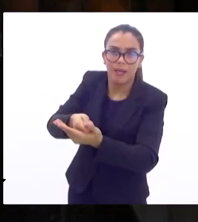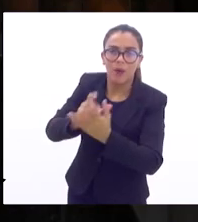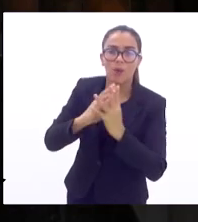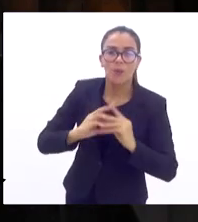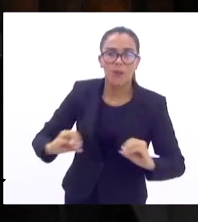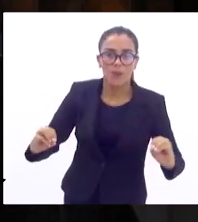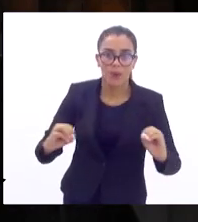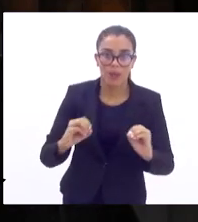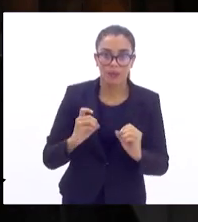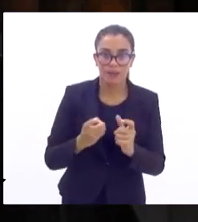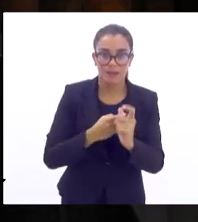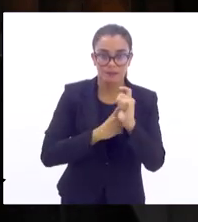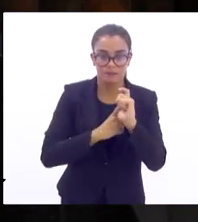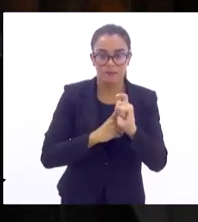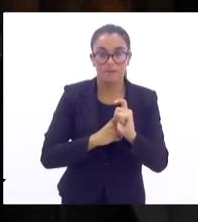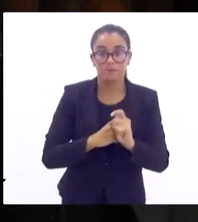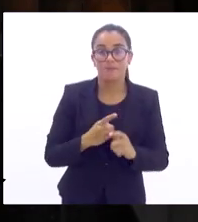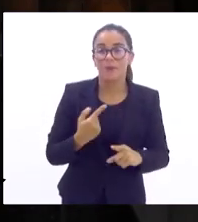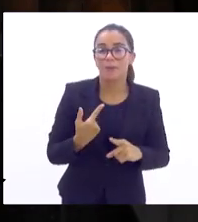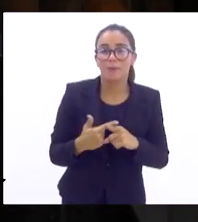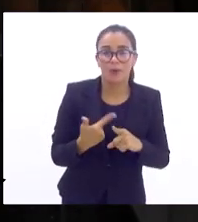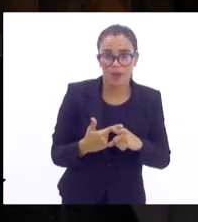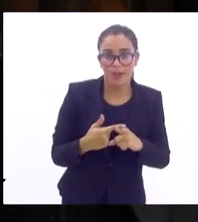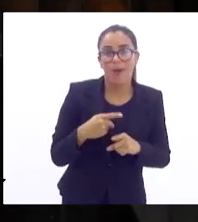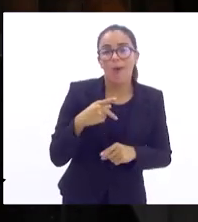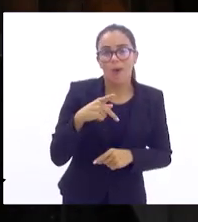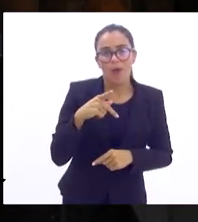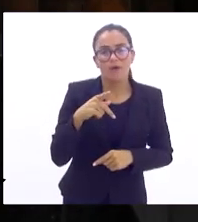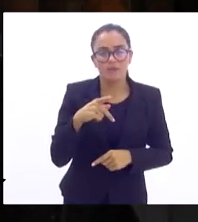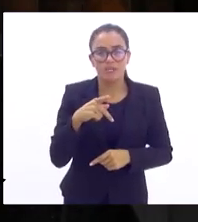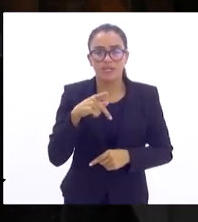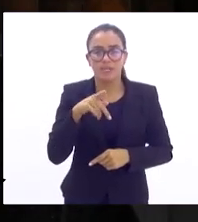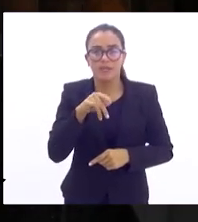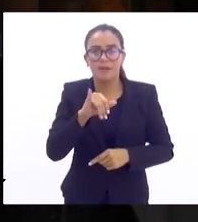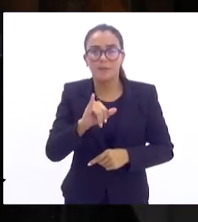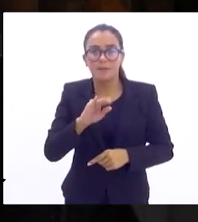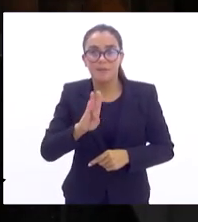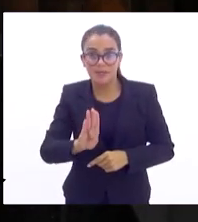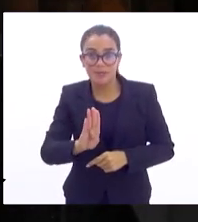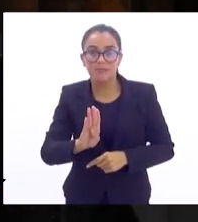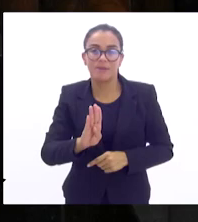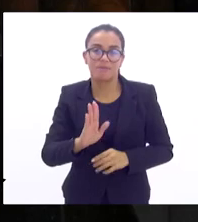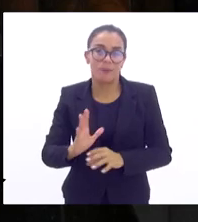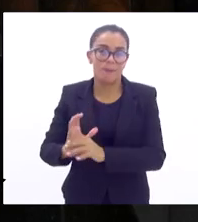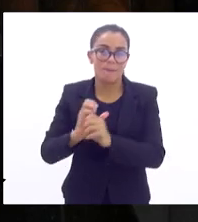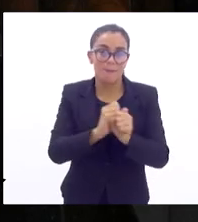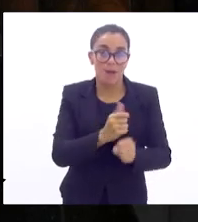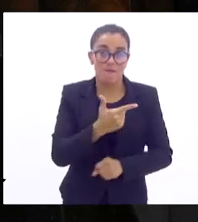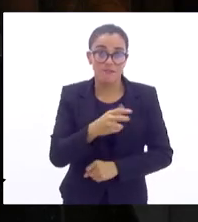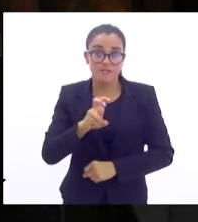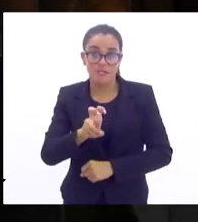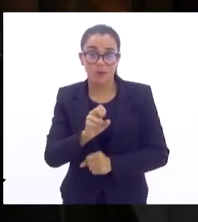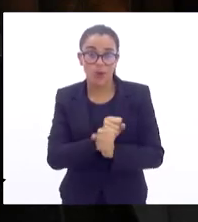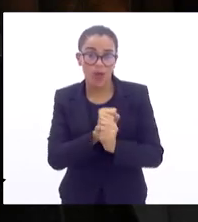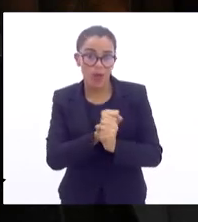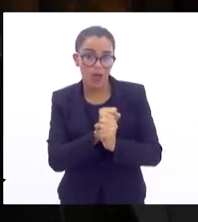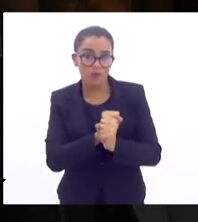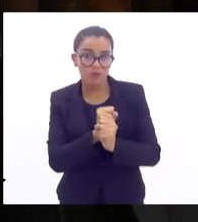o produto interno bruto brasileiro nos últimos 25 anos de